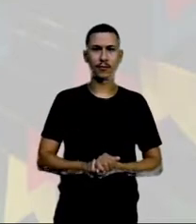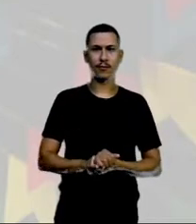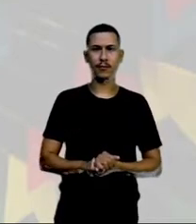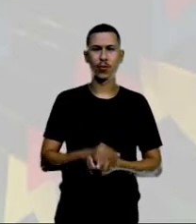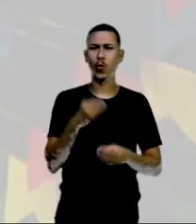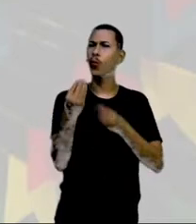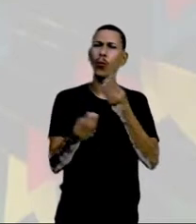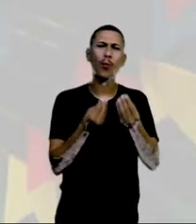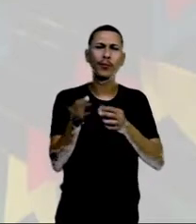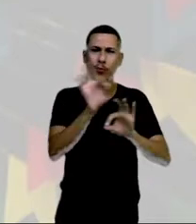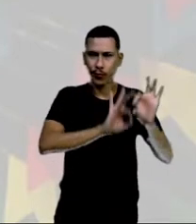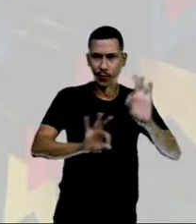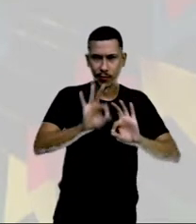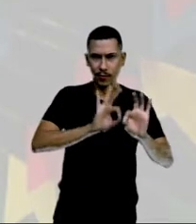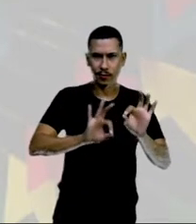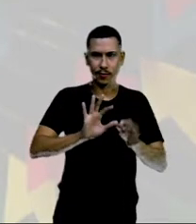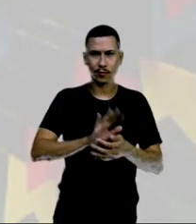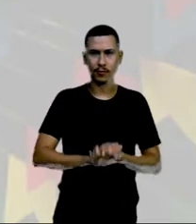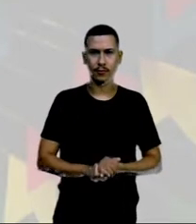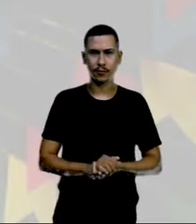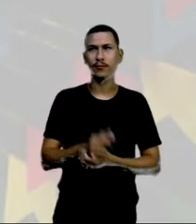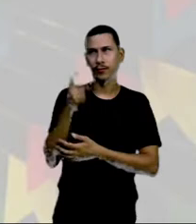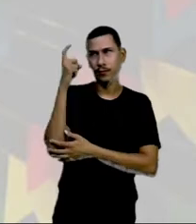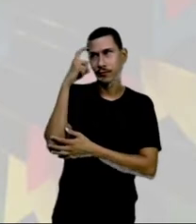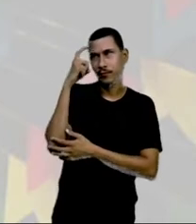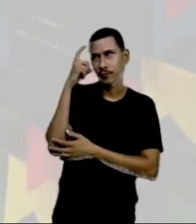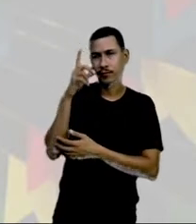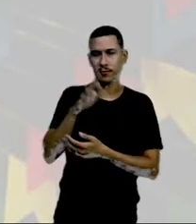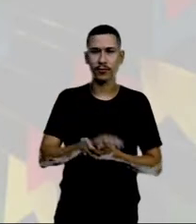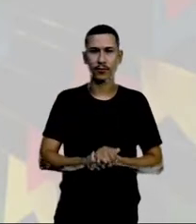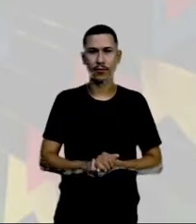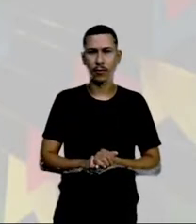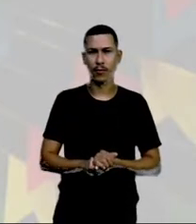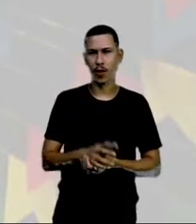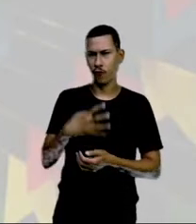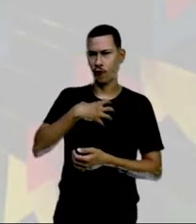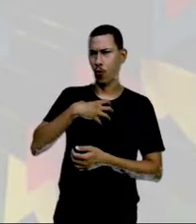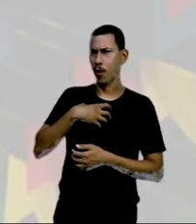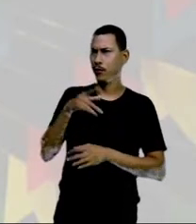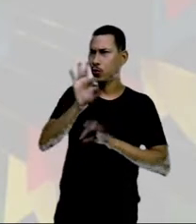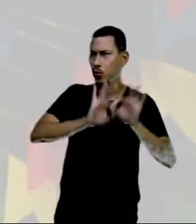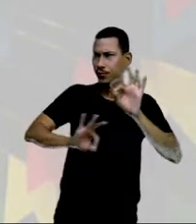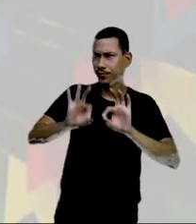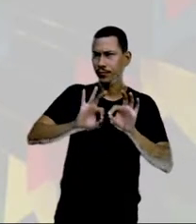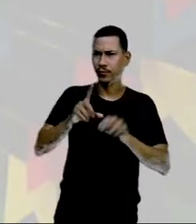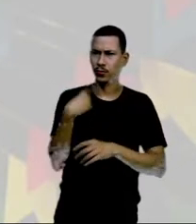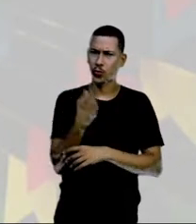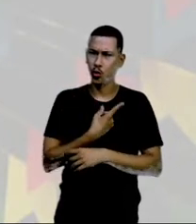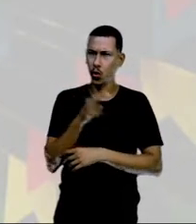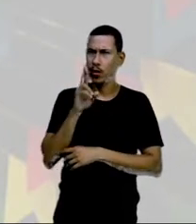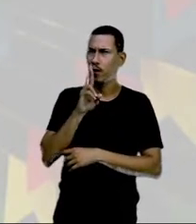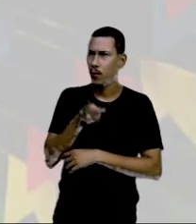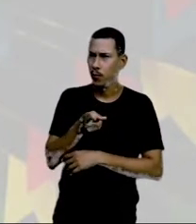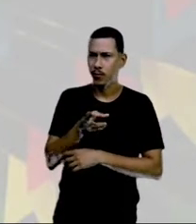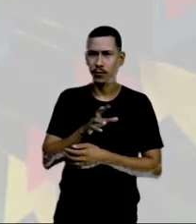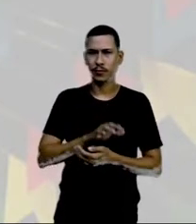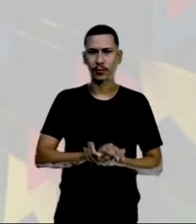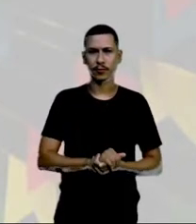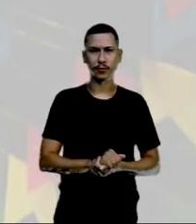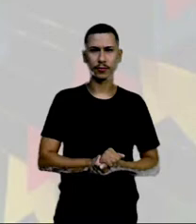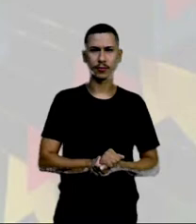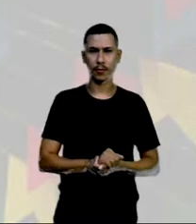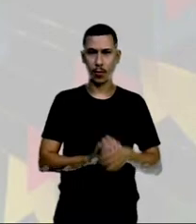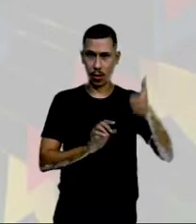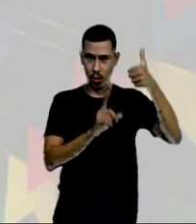como organizar. Então, pensa aqui quais são as formas de organizar para a gente responder.